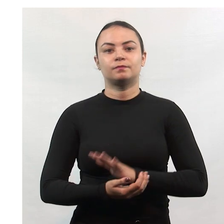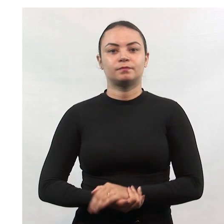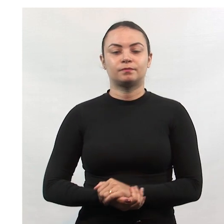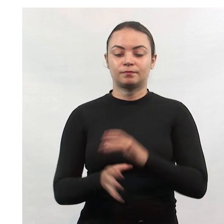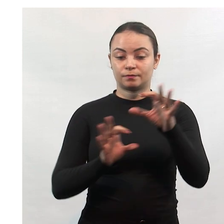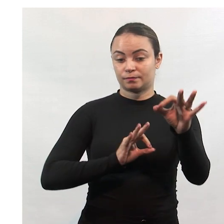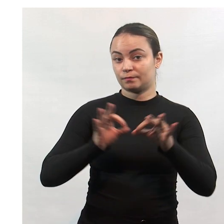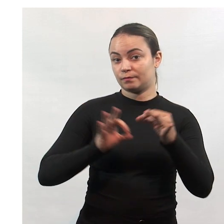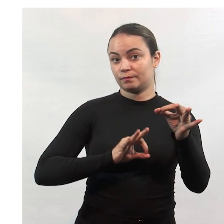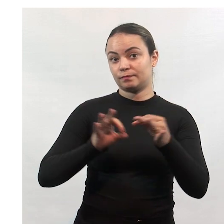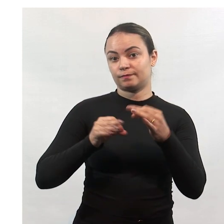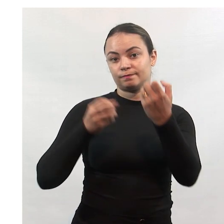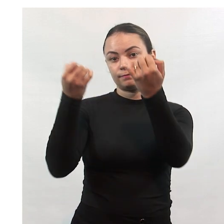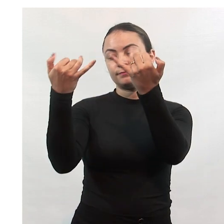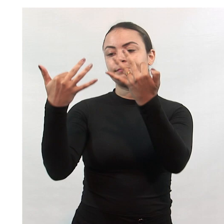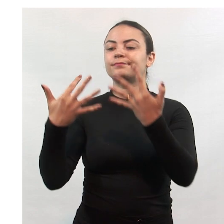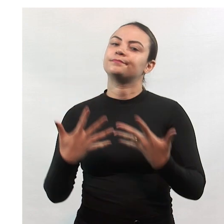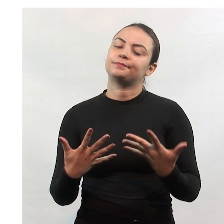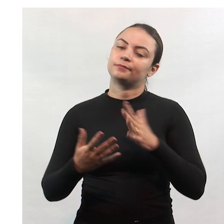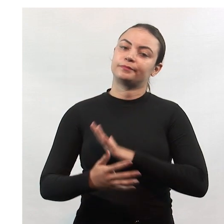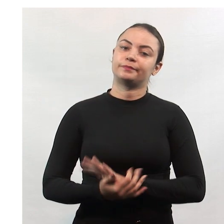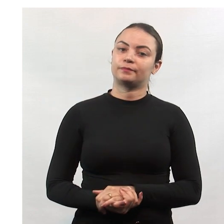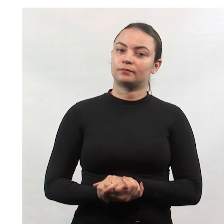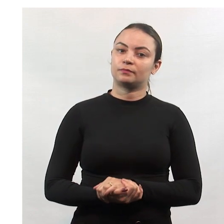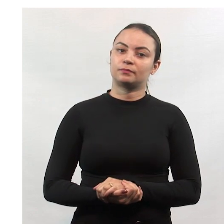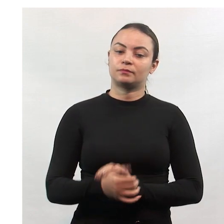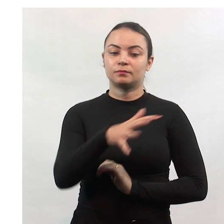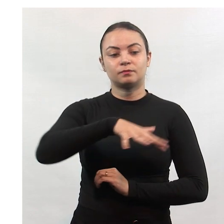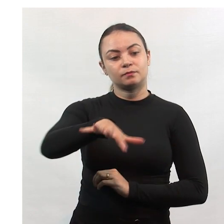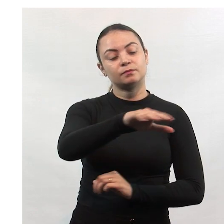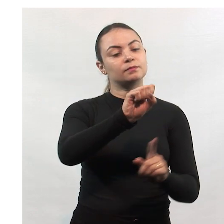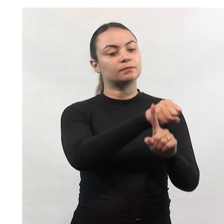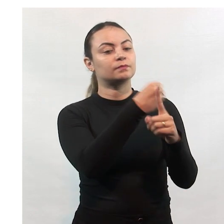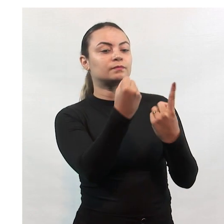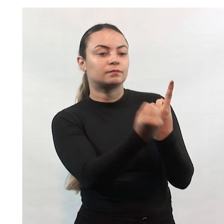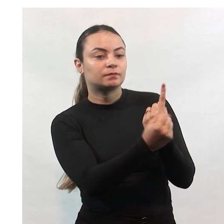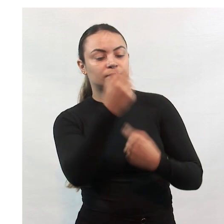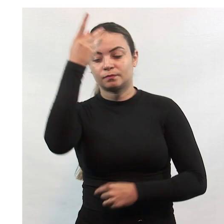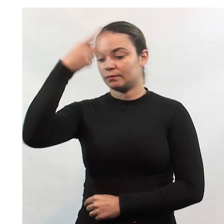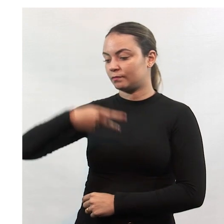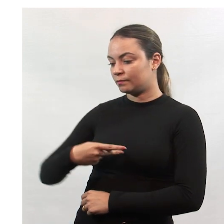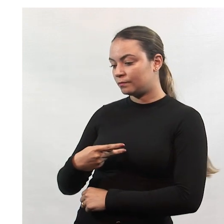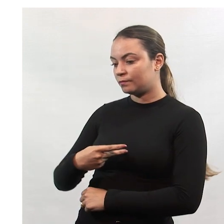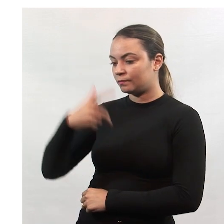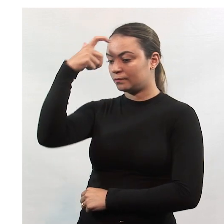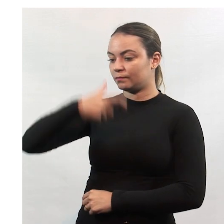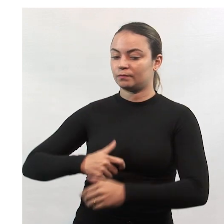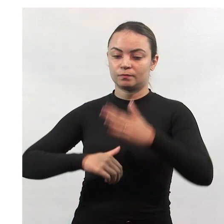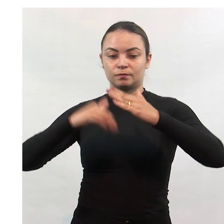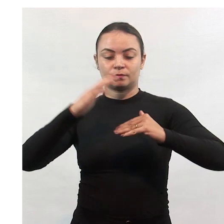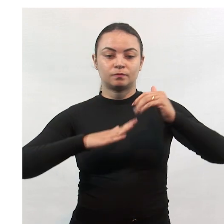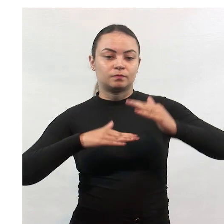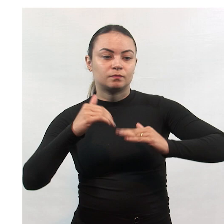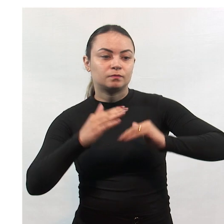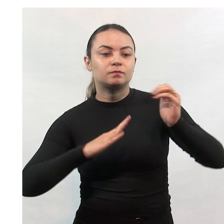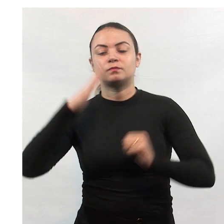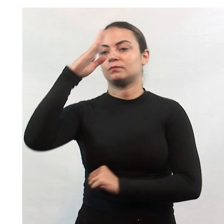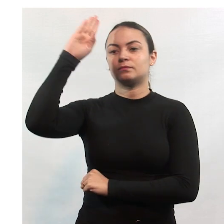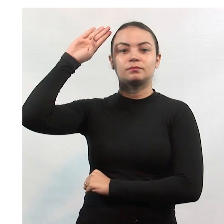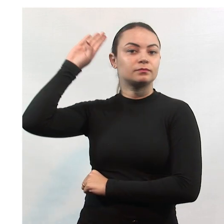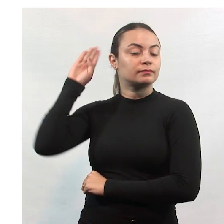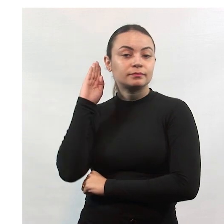dessa justificativa, porque você precisa embasar qual é a importância daquele assunto